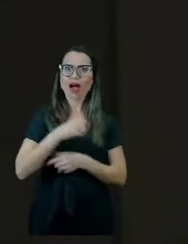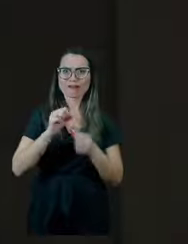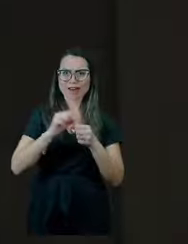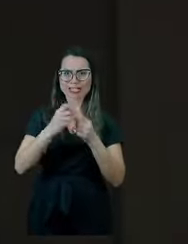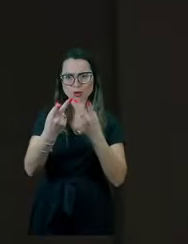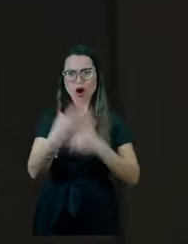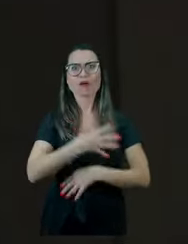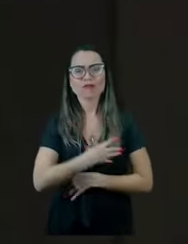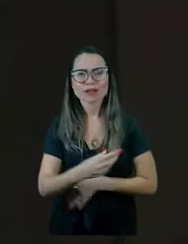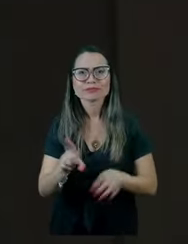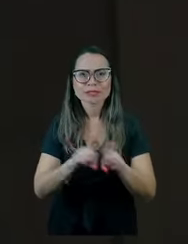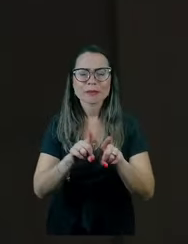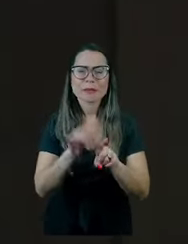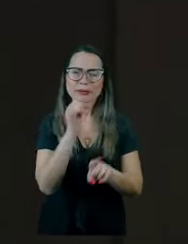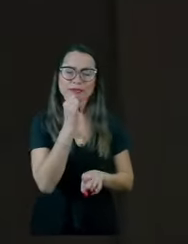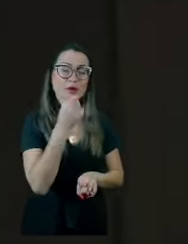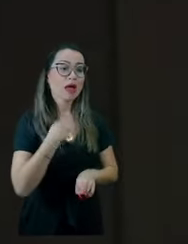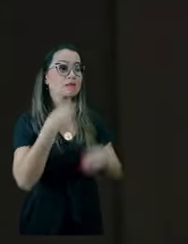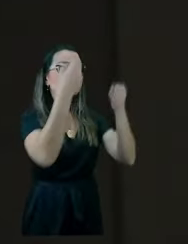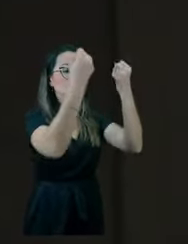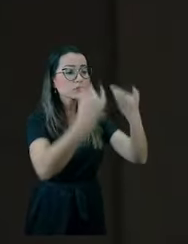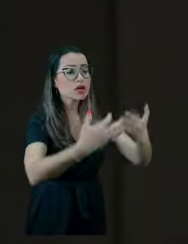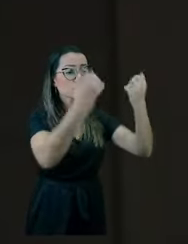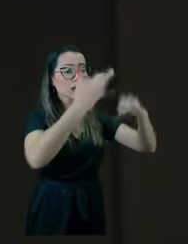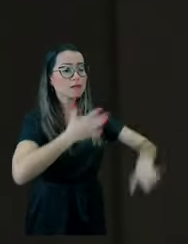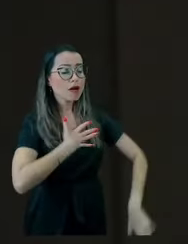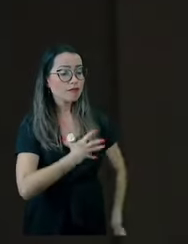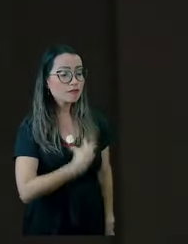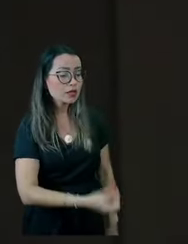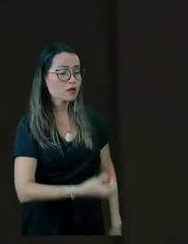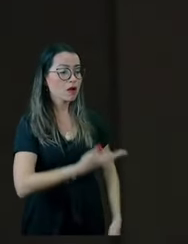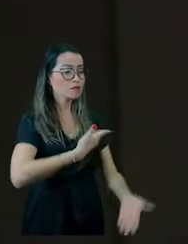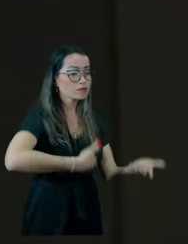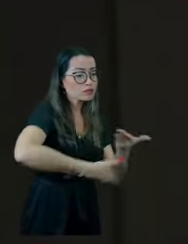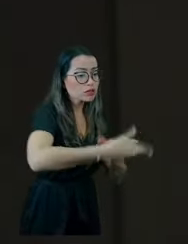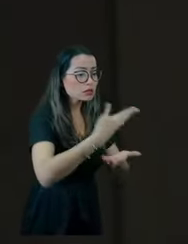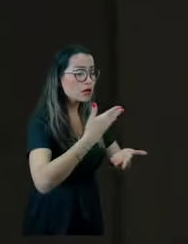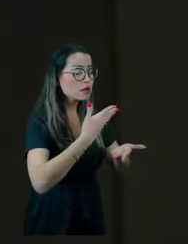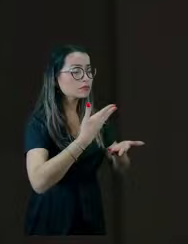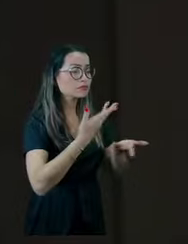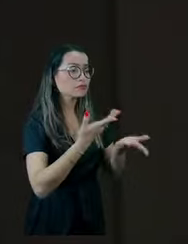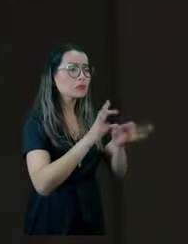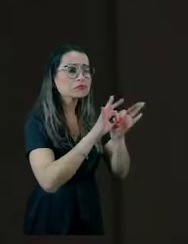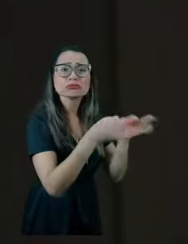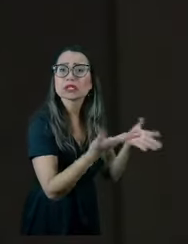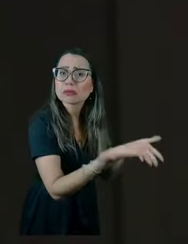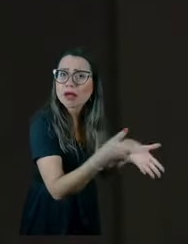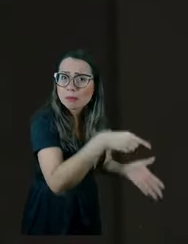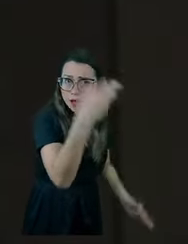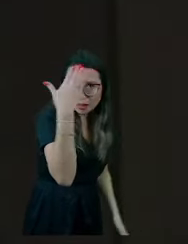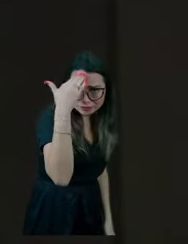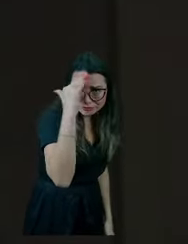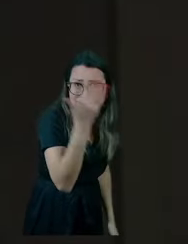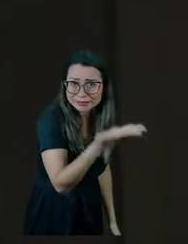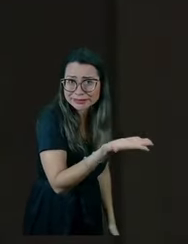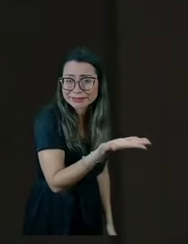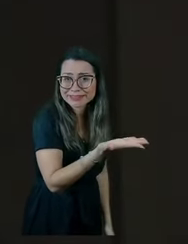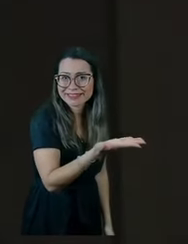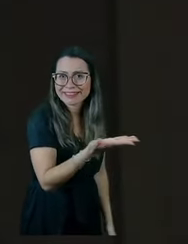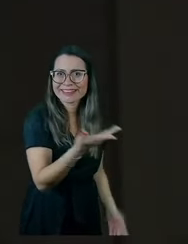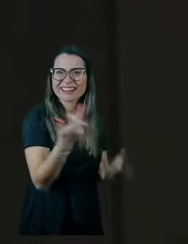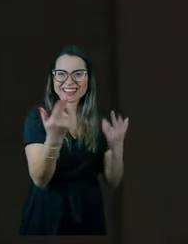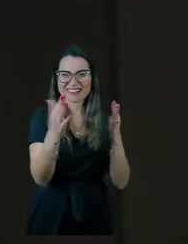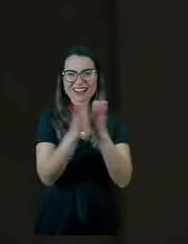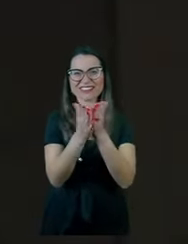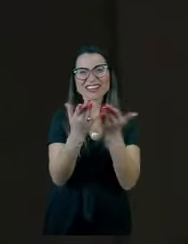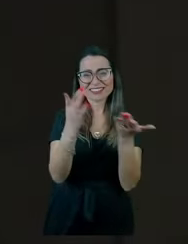hoje visualizo muito isso na Isabela. Eu vou transferir a mensagem de uma forma mais simplificada para ela. É igual as Bíblias, né? Que